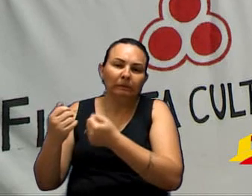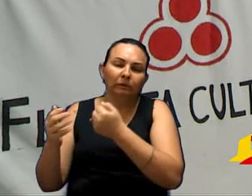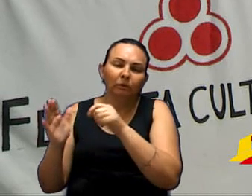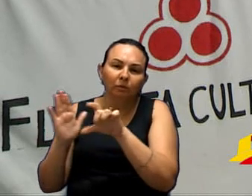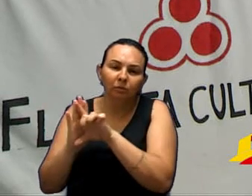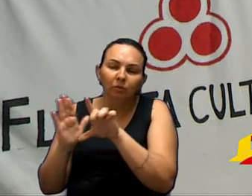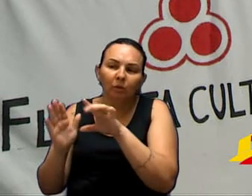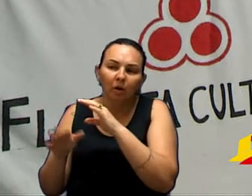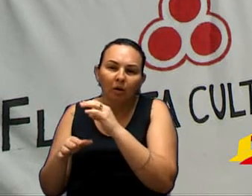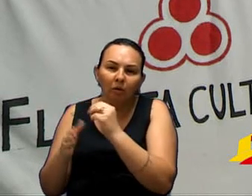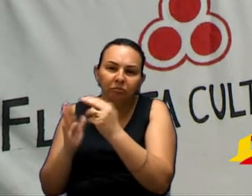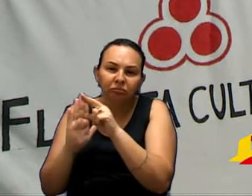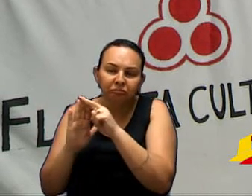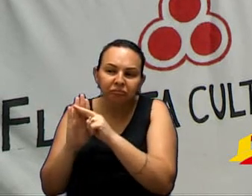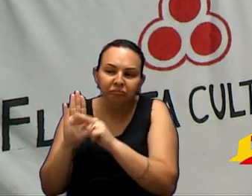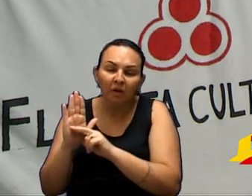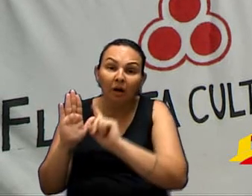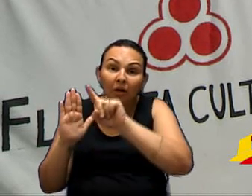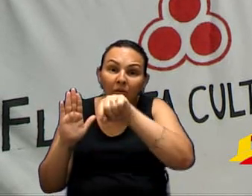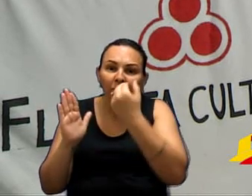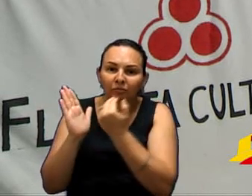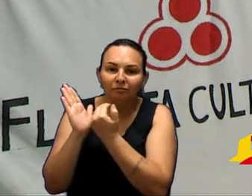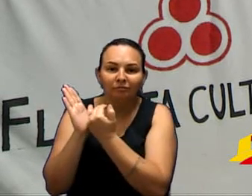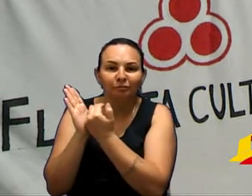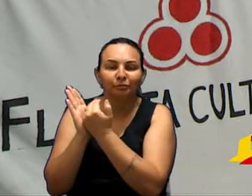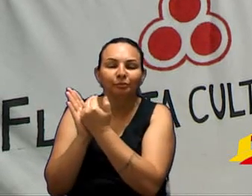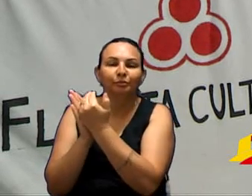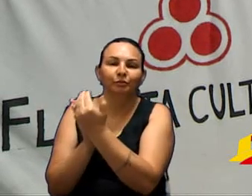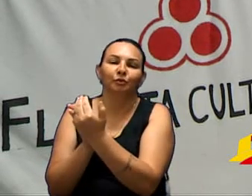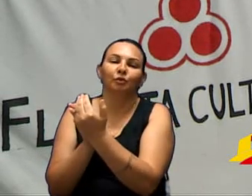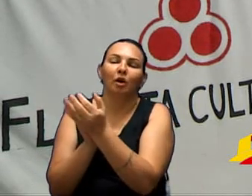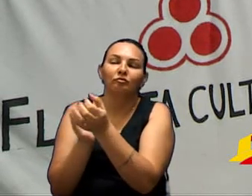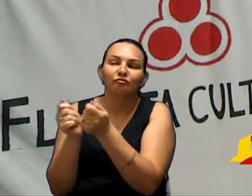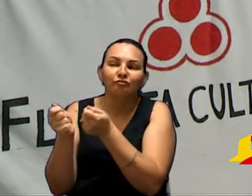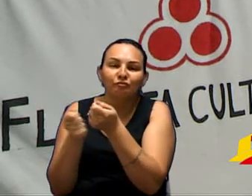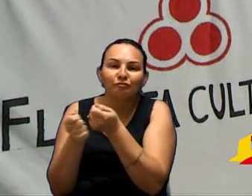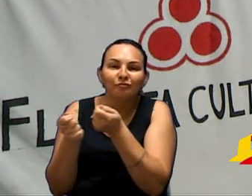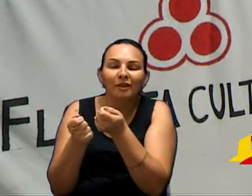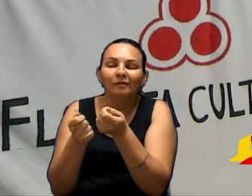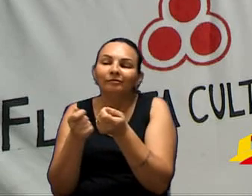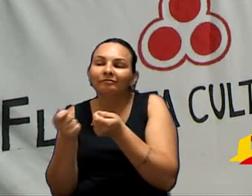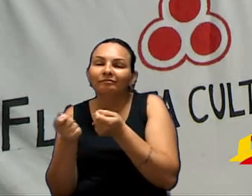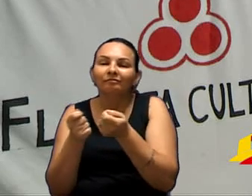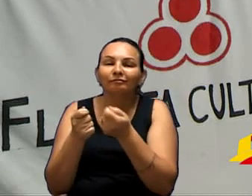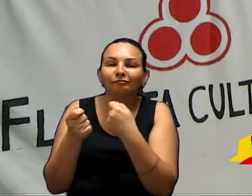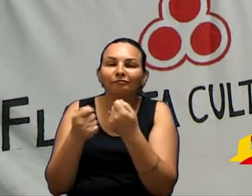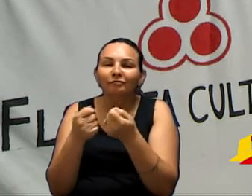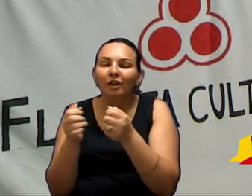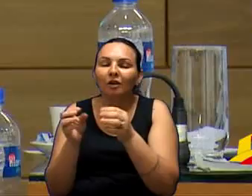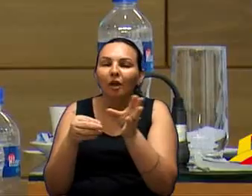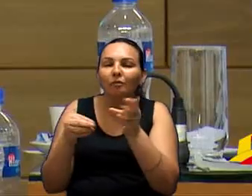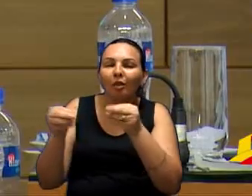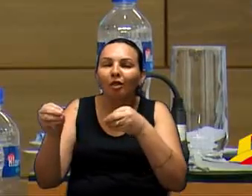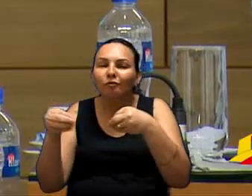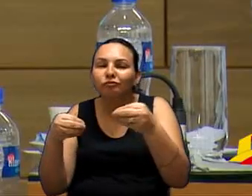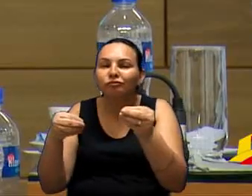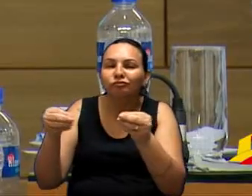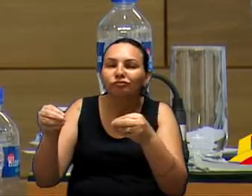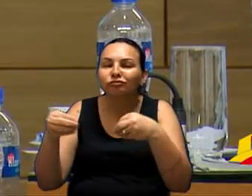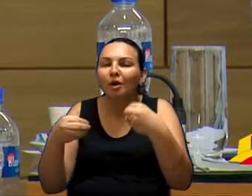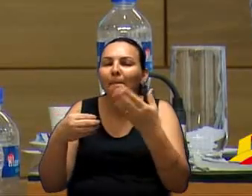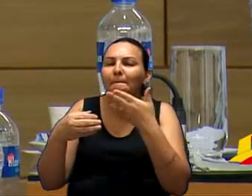existente ea partir daí é que matricular em uma articulação no sentido de se fazer é